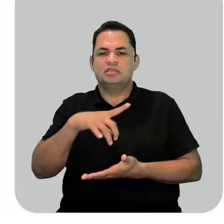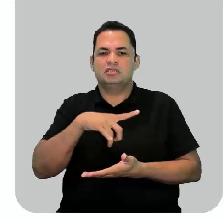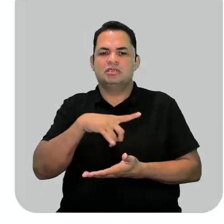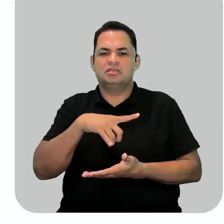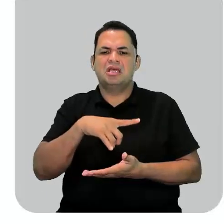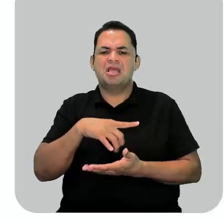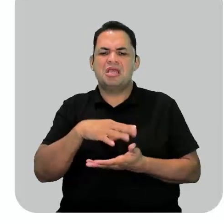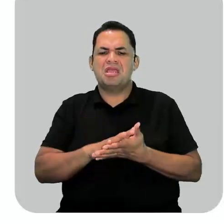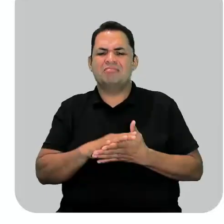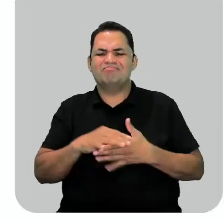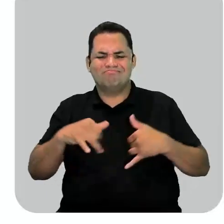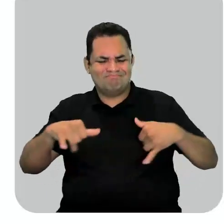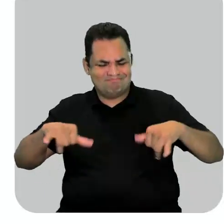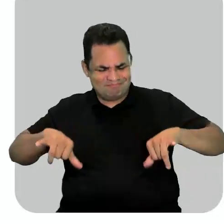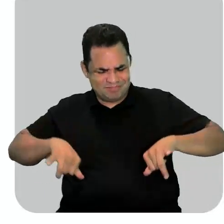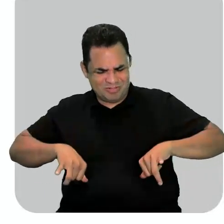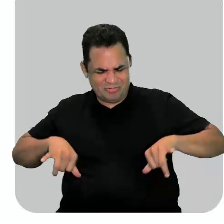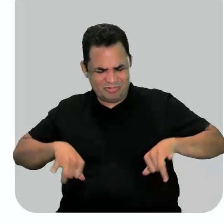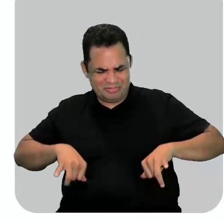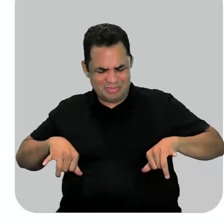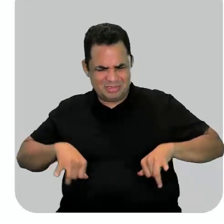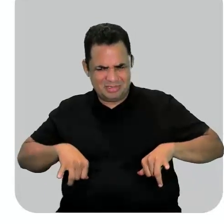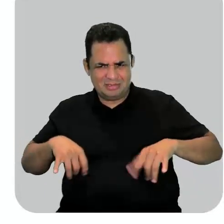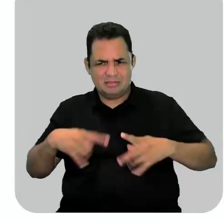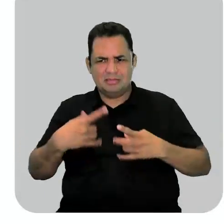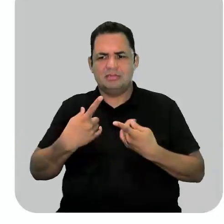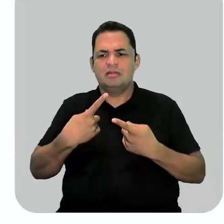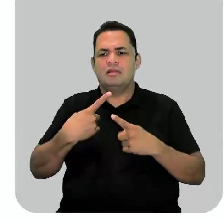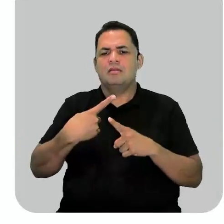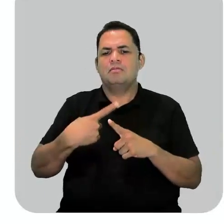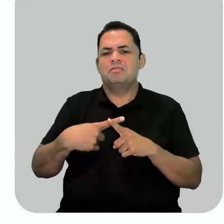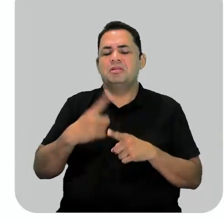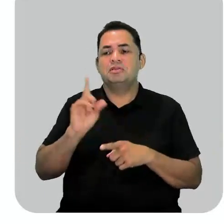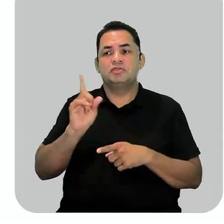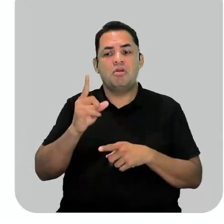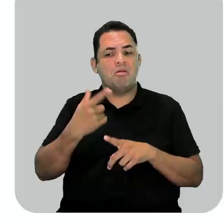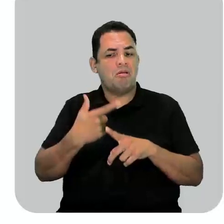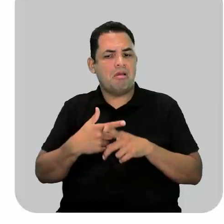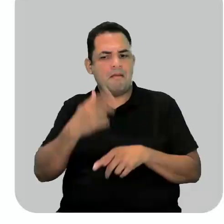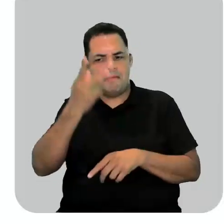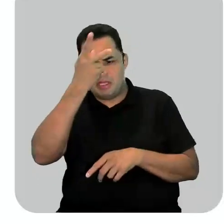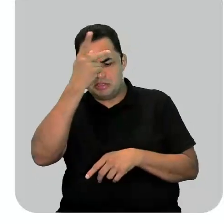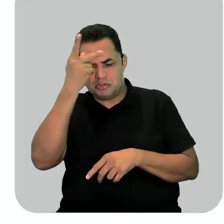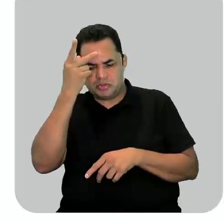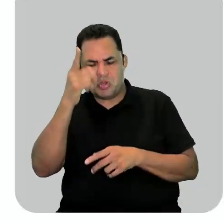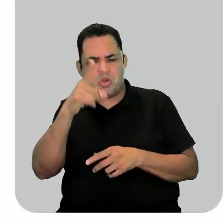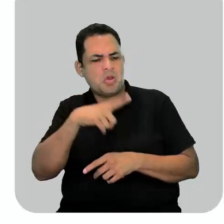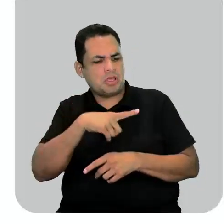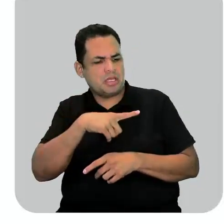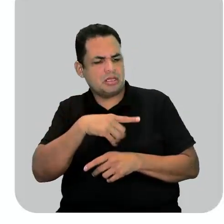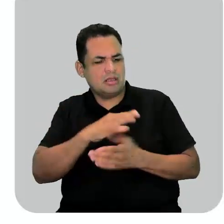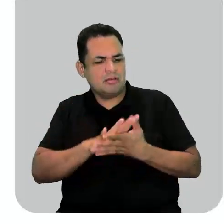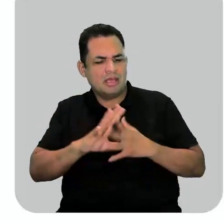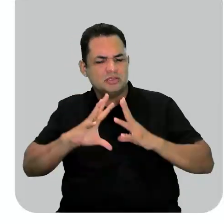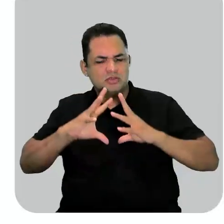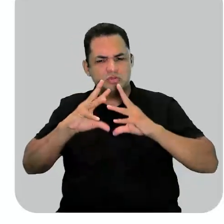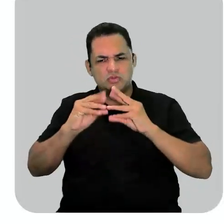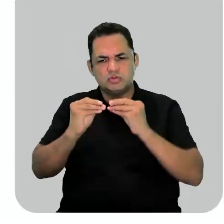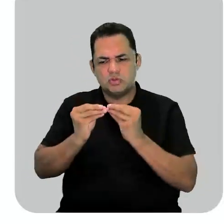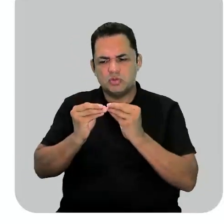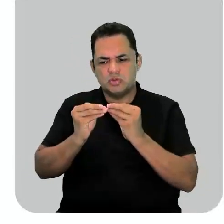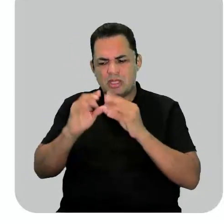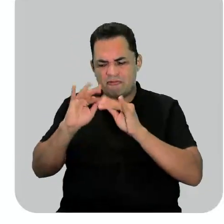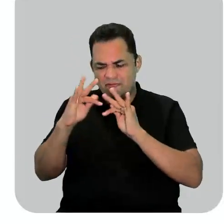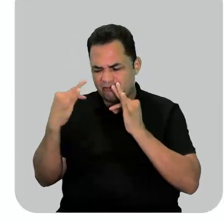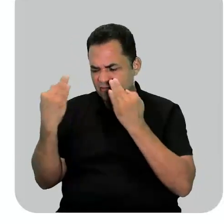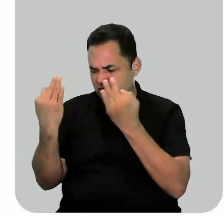muito sofrimento, viu, pessoal? Não só para a pessoa que pratica, que tem o vício, mas para todo o ciclo que